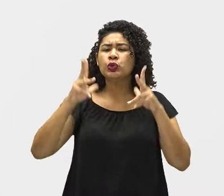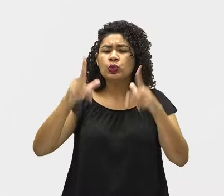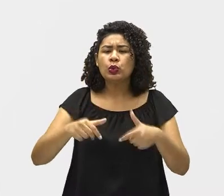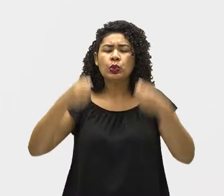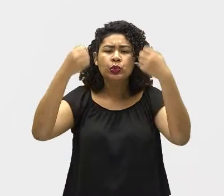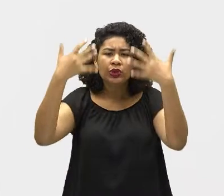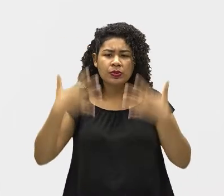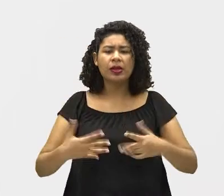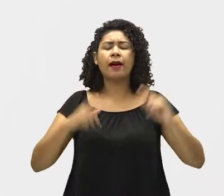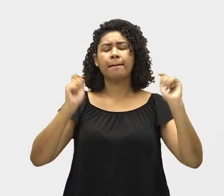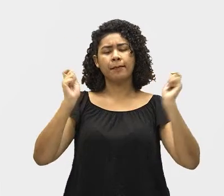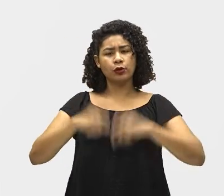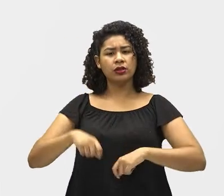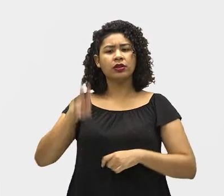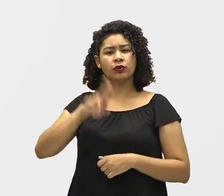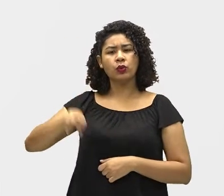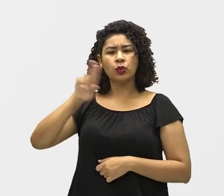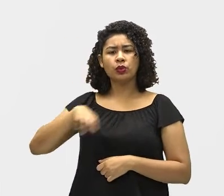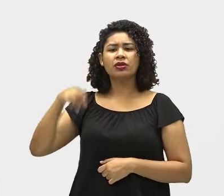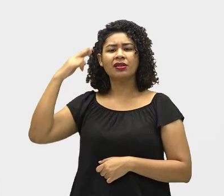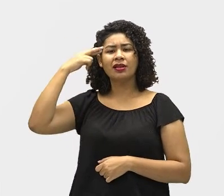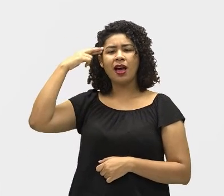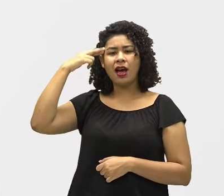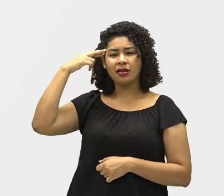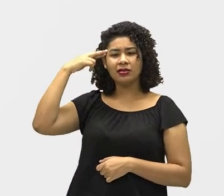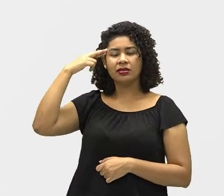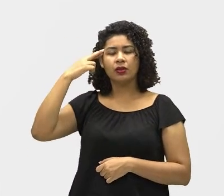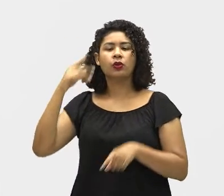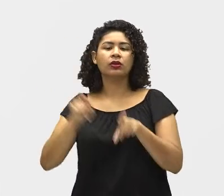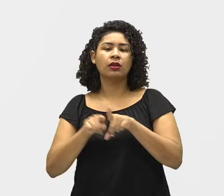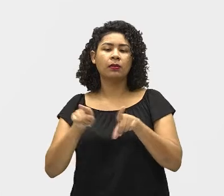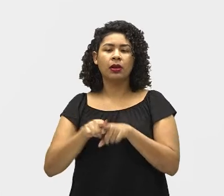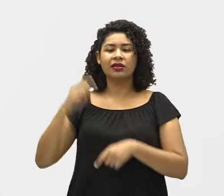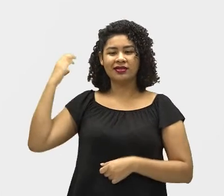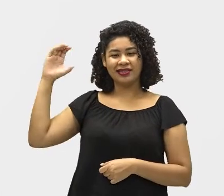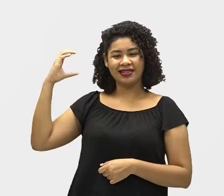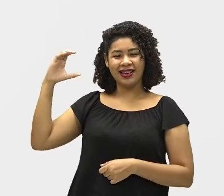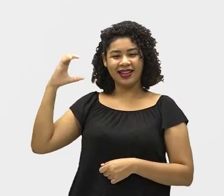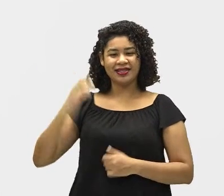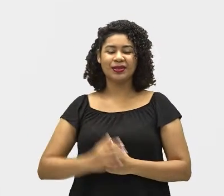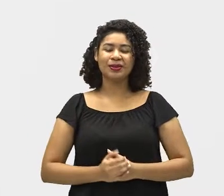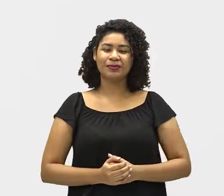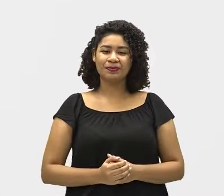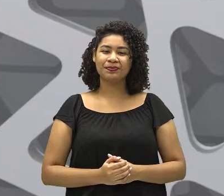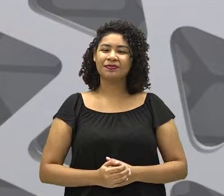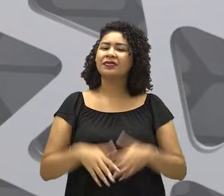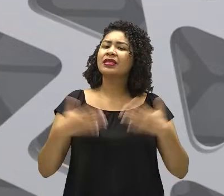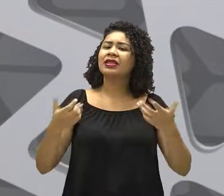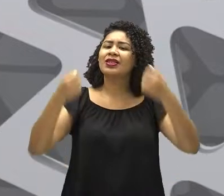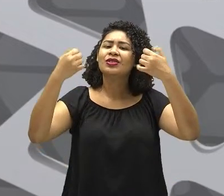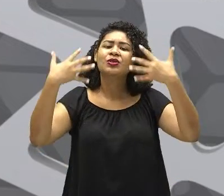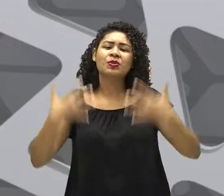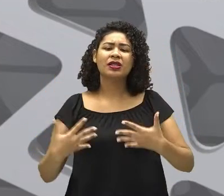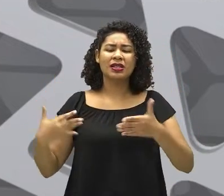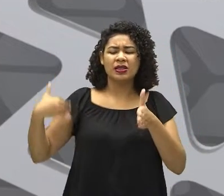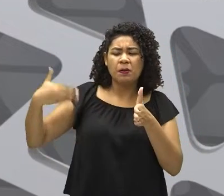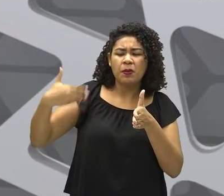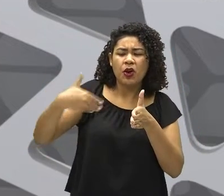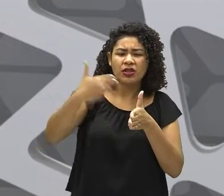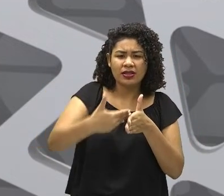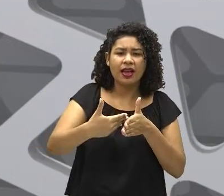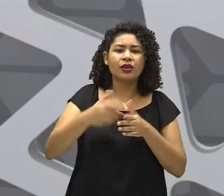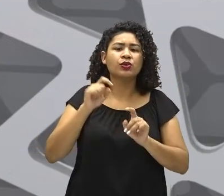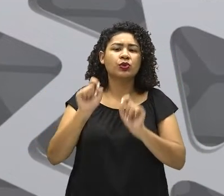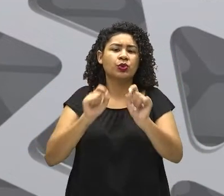razão e pela ciência. Então, quando nós falamos na questão desse processo de transição da